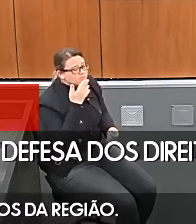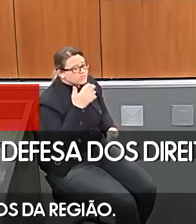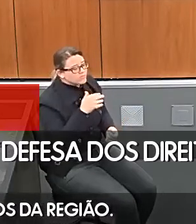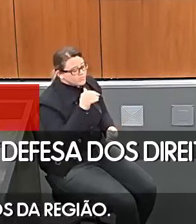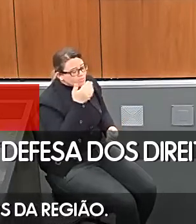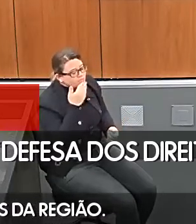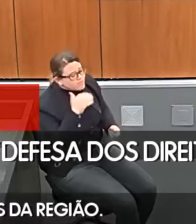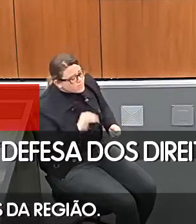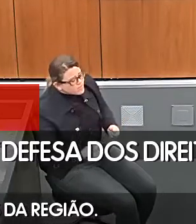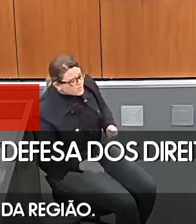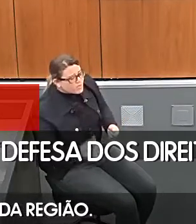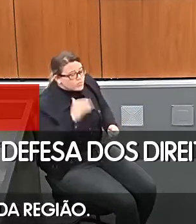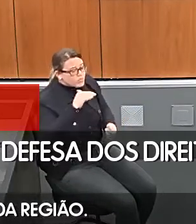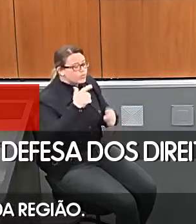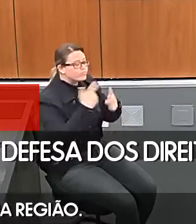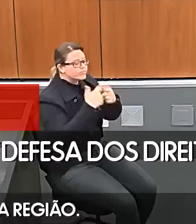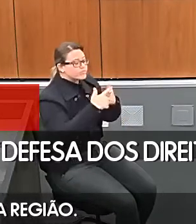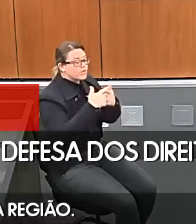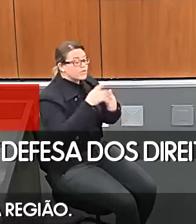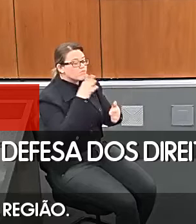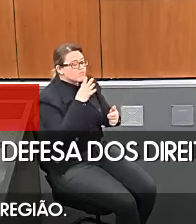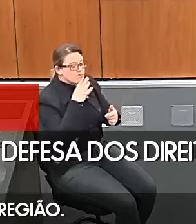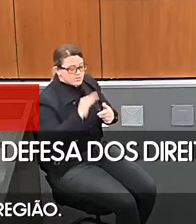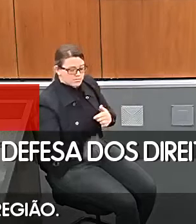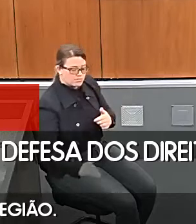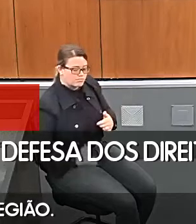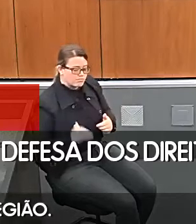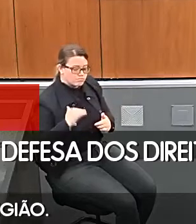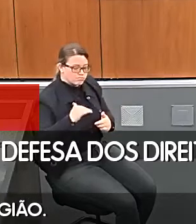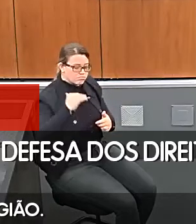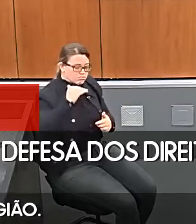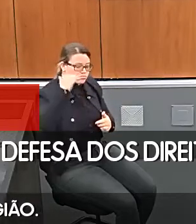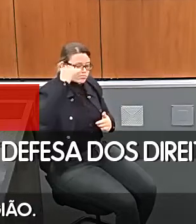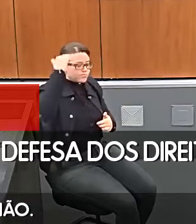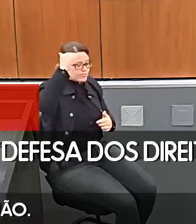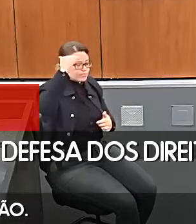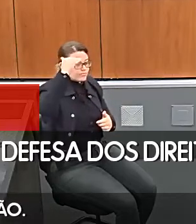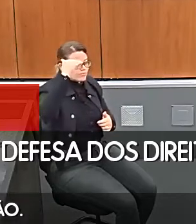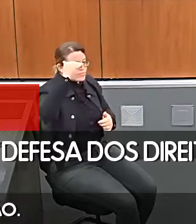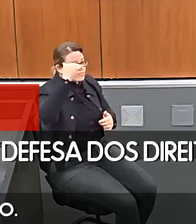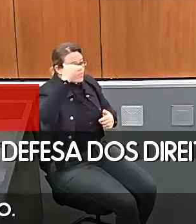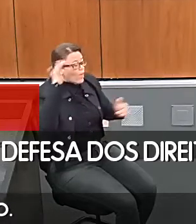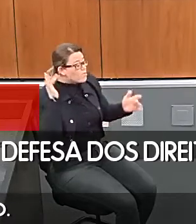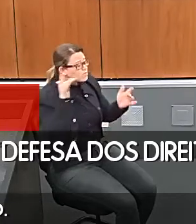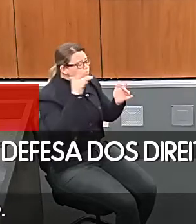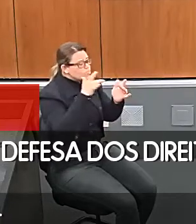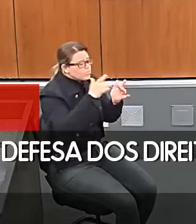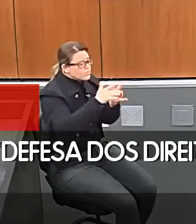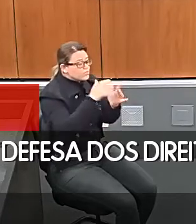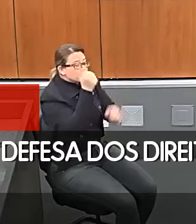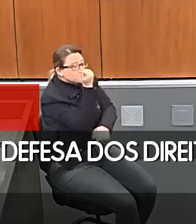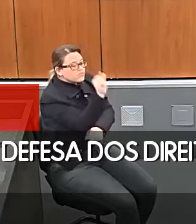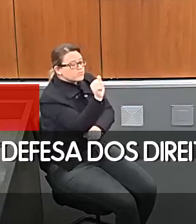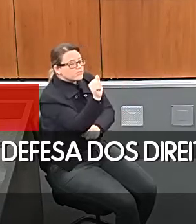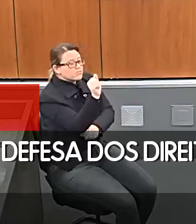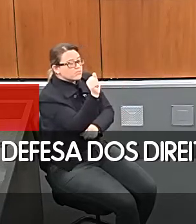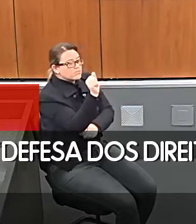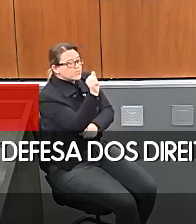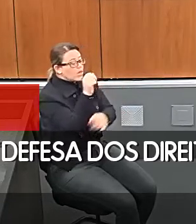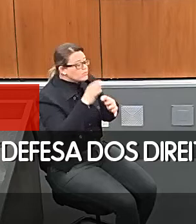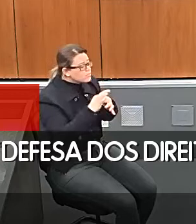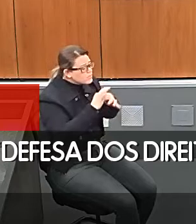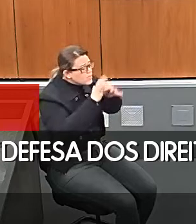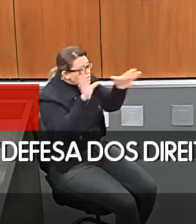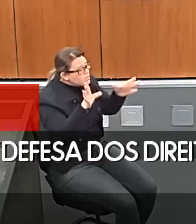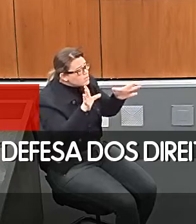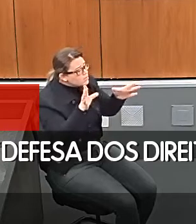vão perdendo a esperança. Então, a APAZITA ela vem com esse propósito, de dar autonomia ao surdo,